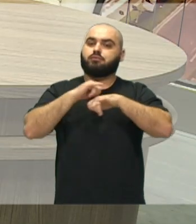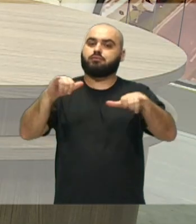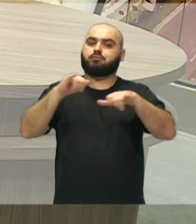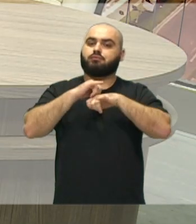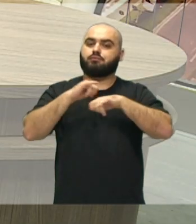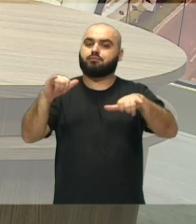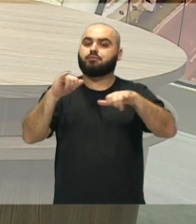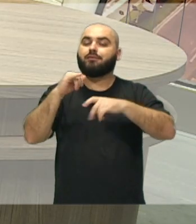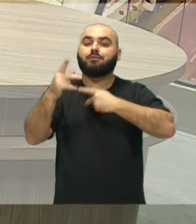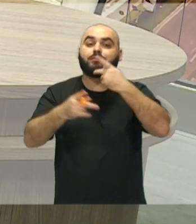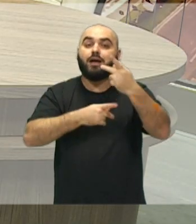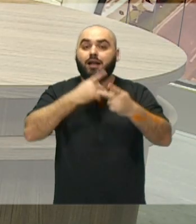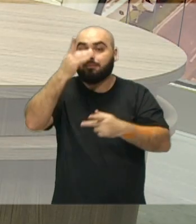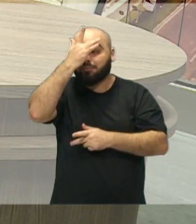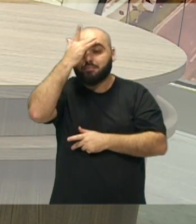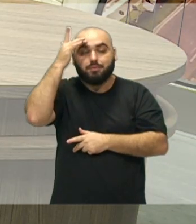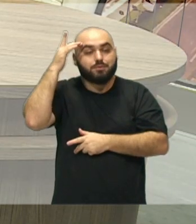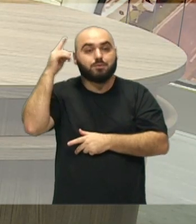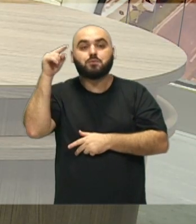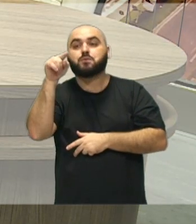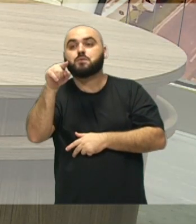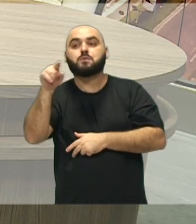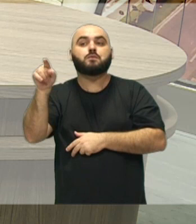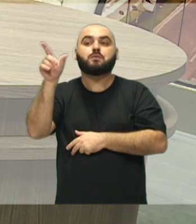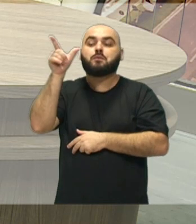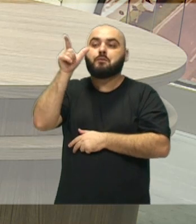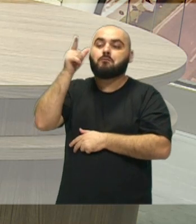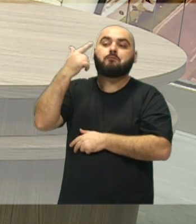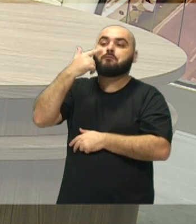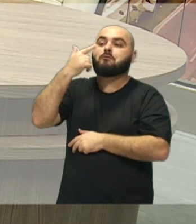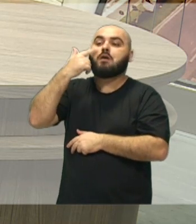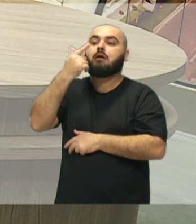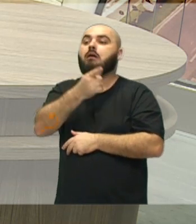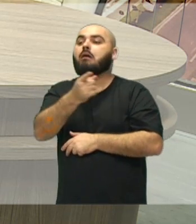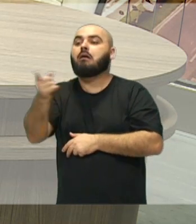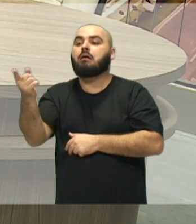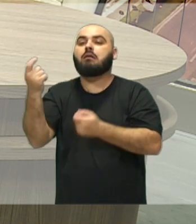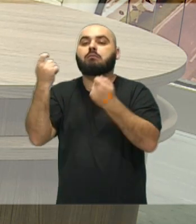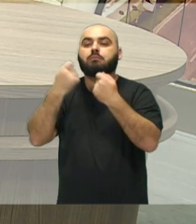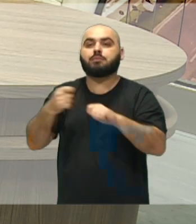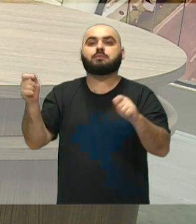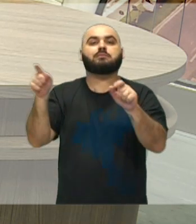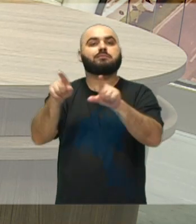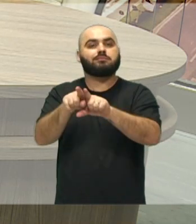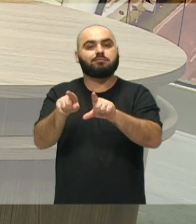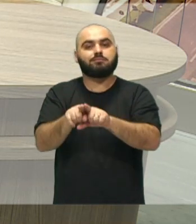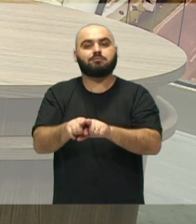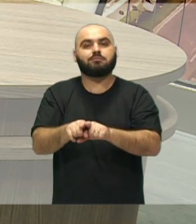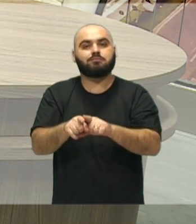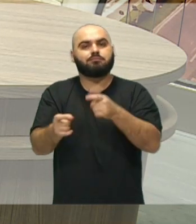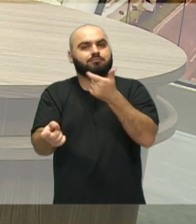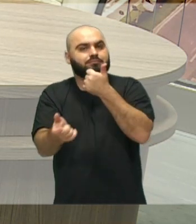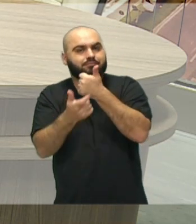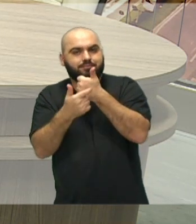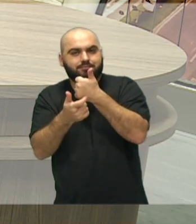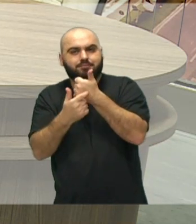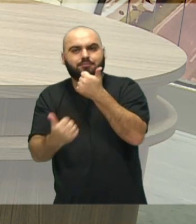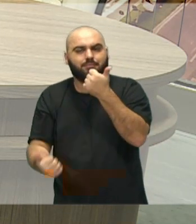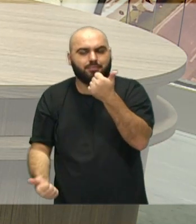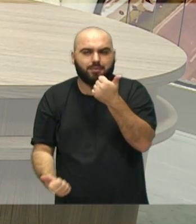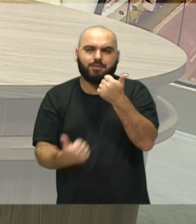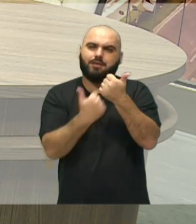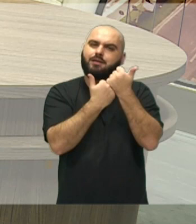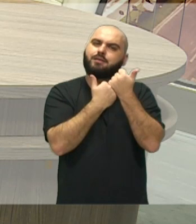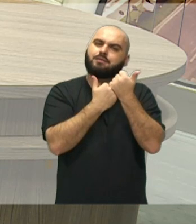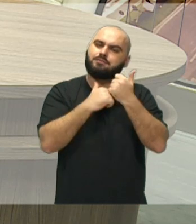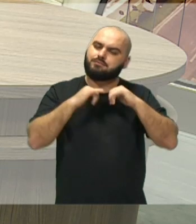fala para as pessoas o que tu tá ouvindo ali, as mensagens que tu tá ouvindo, e curtindo, apoiando,